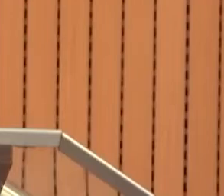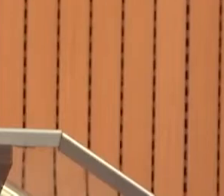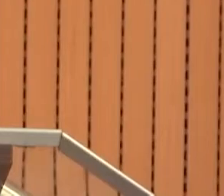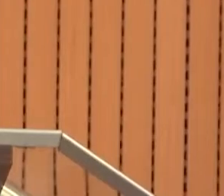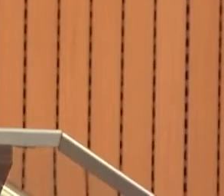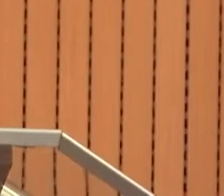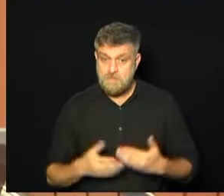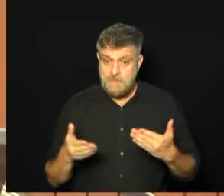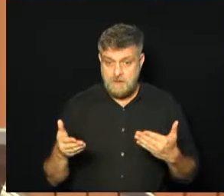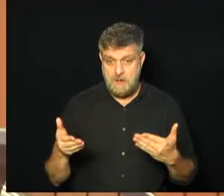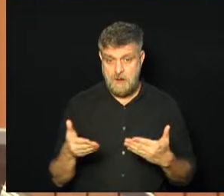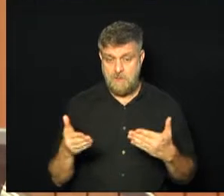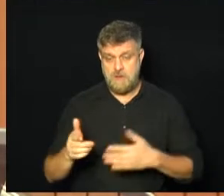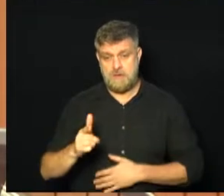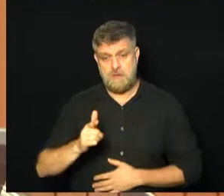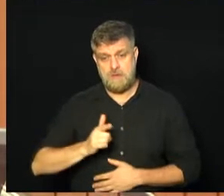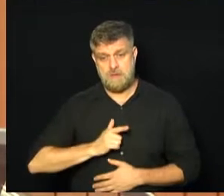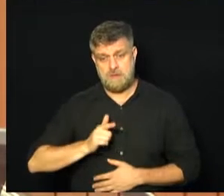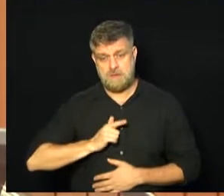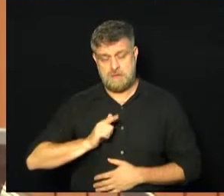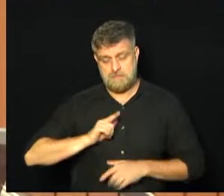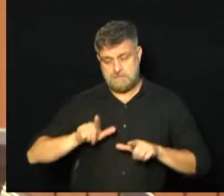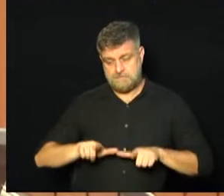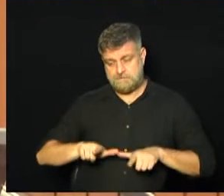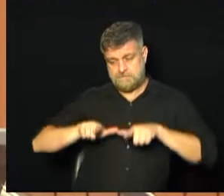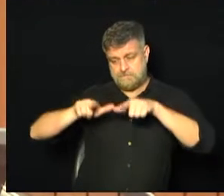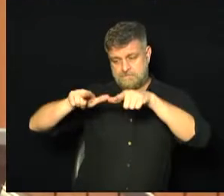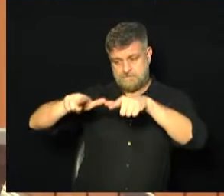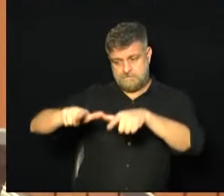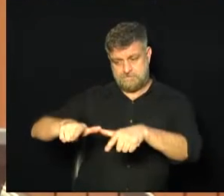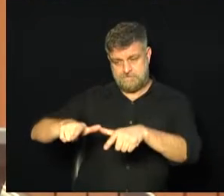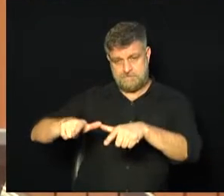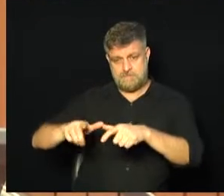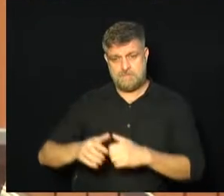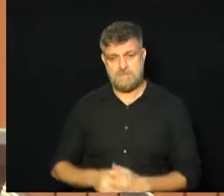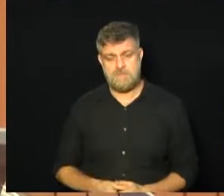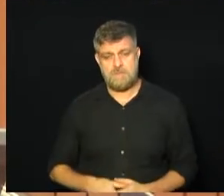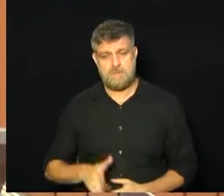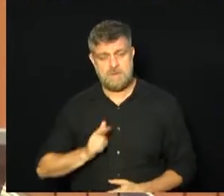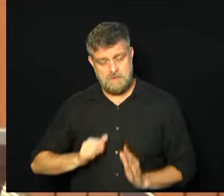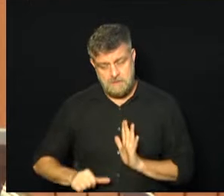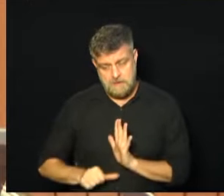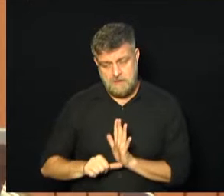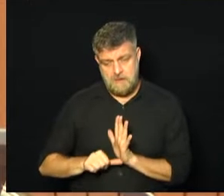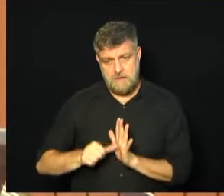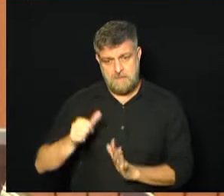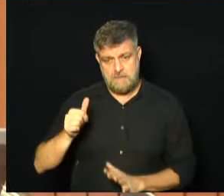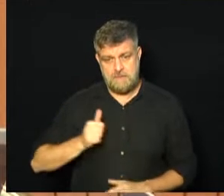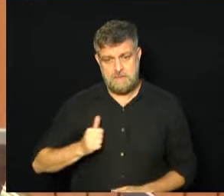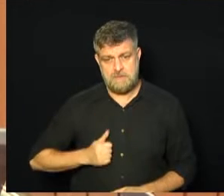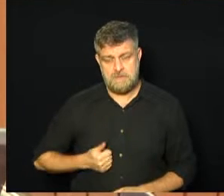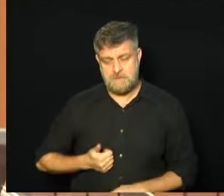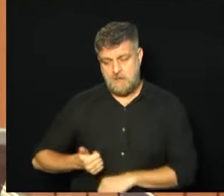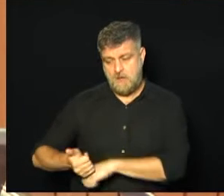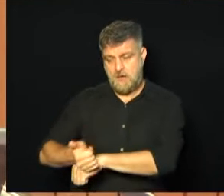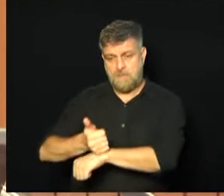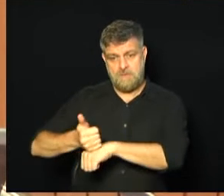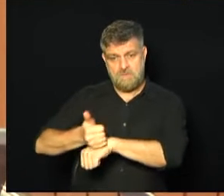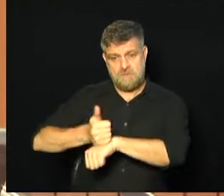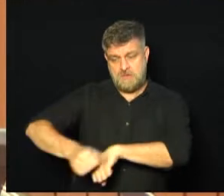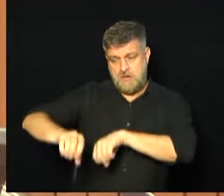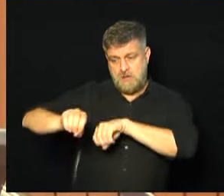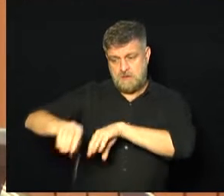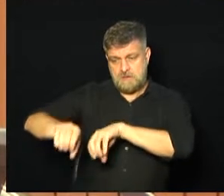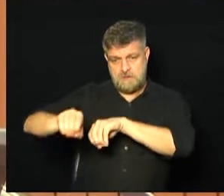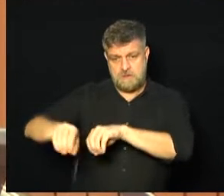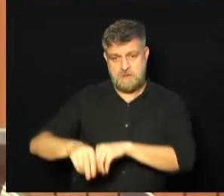Neste momento, teremos a entrega das honrarias. Faremos primeiramente a entrega do Diploma de Mérito Educacional ao